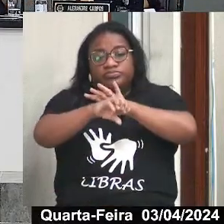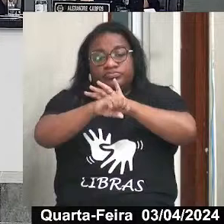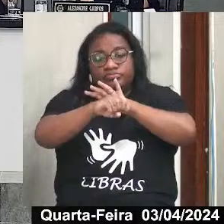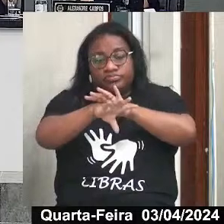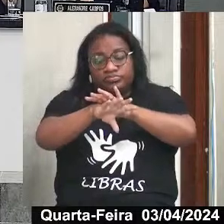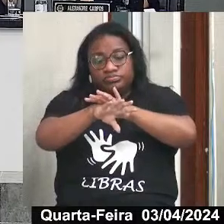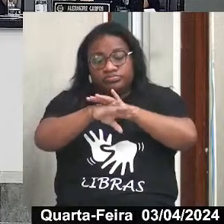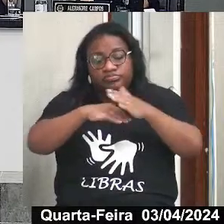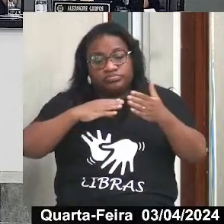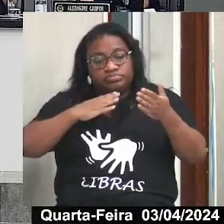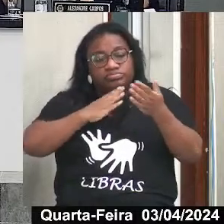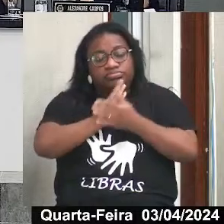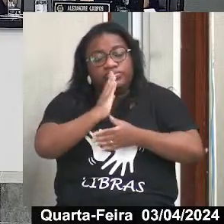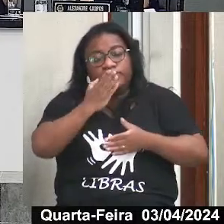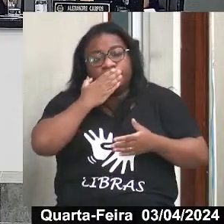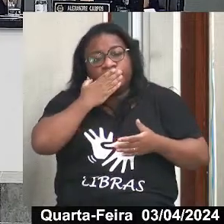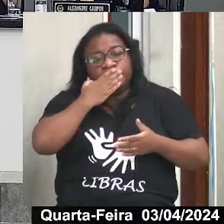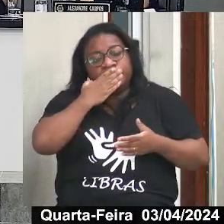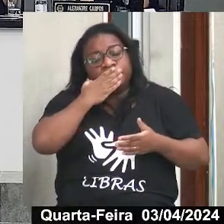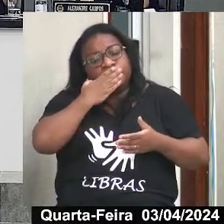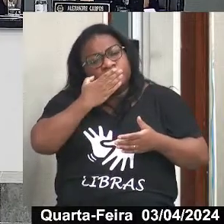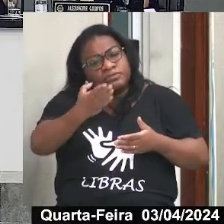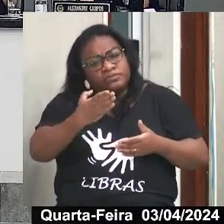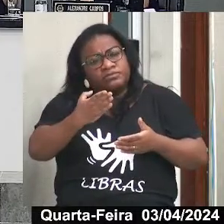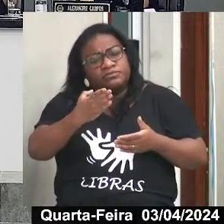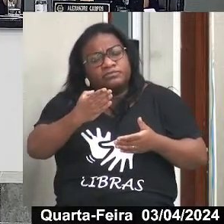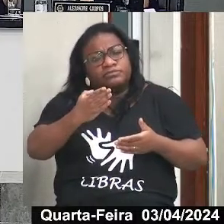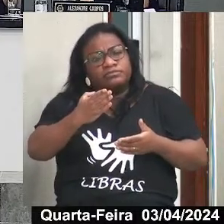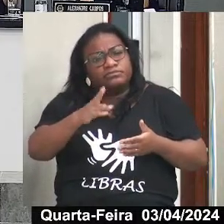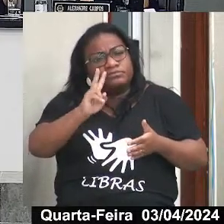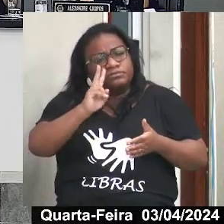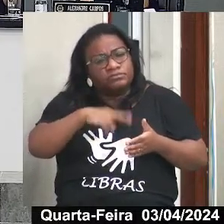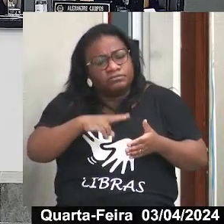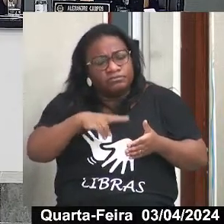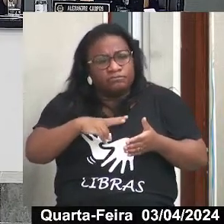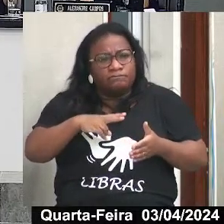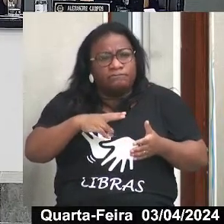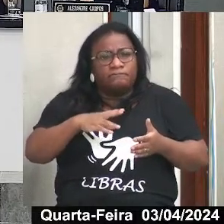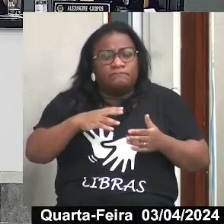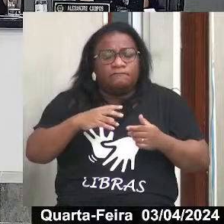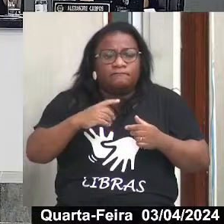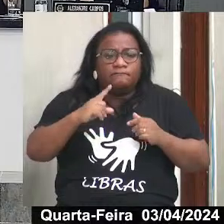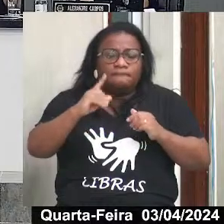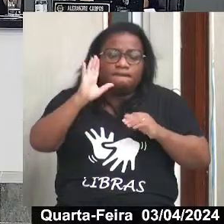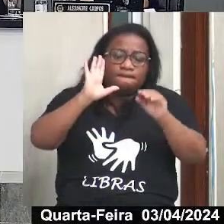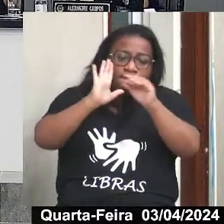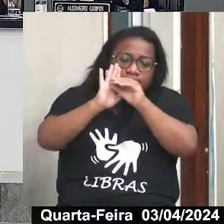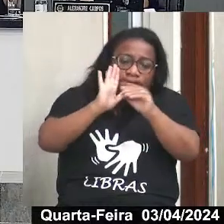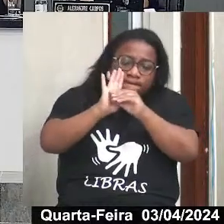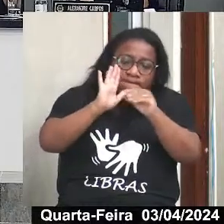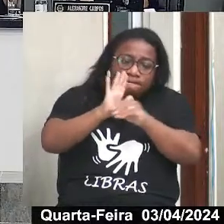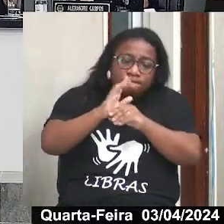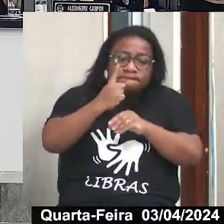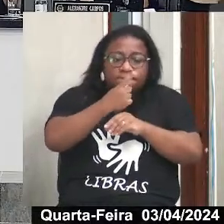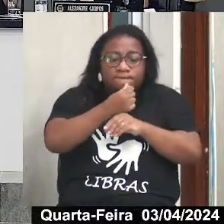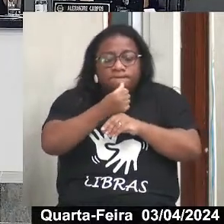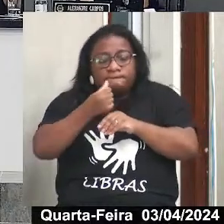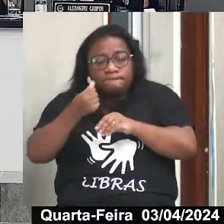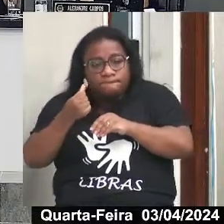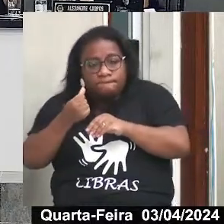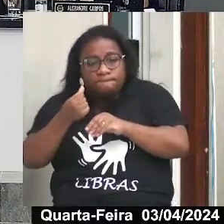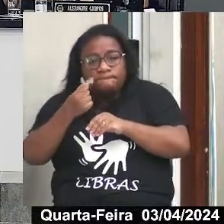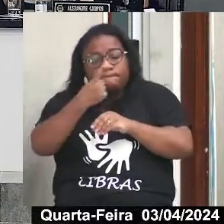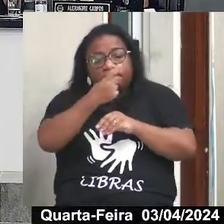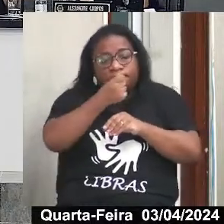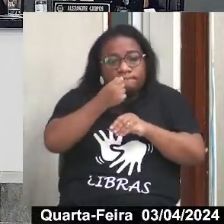As indicações estão aprovadas. Solicito ao senhor secretário que faça a leitura em bloco das indicações